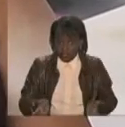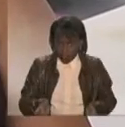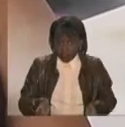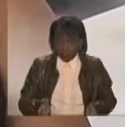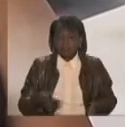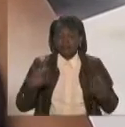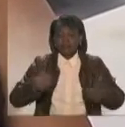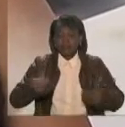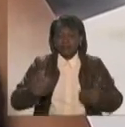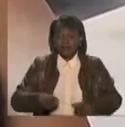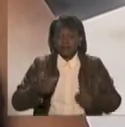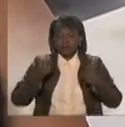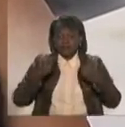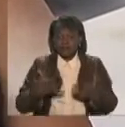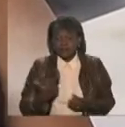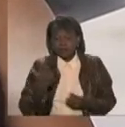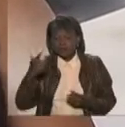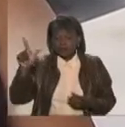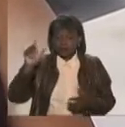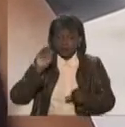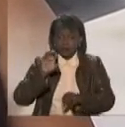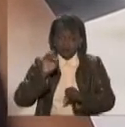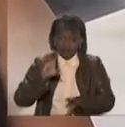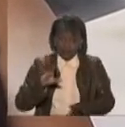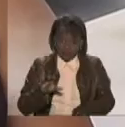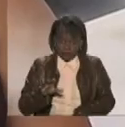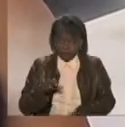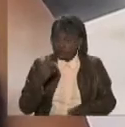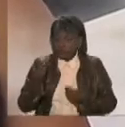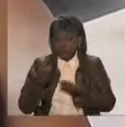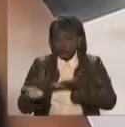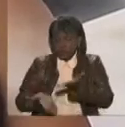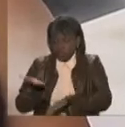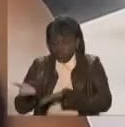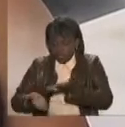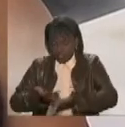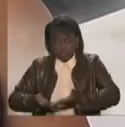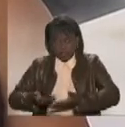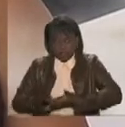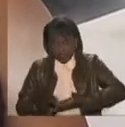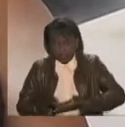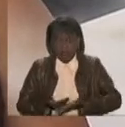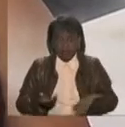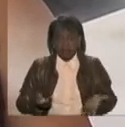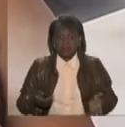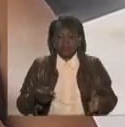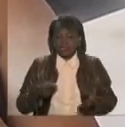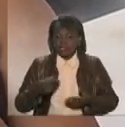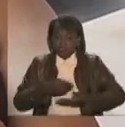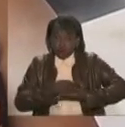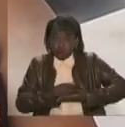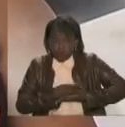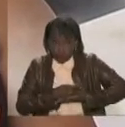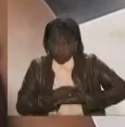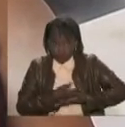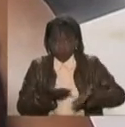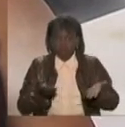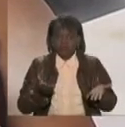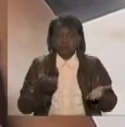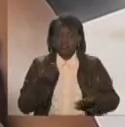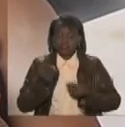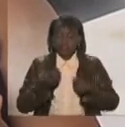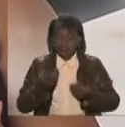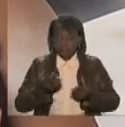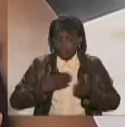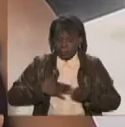do bebê, é preciso uma outra aprendizagem. Como cuidar agora desse bebê, como